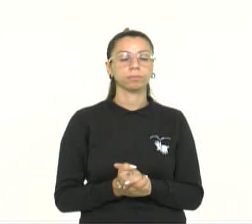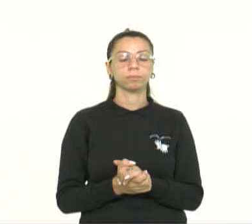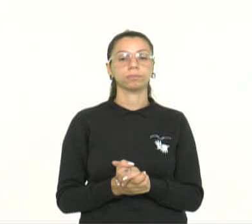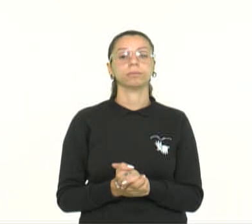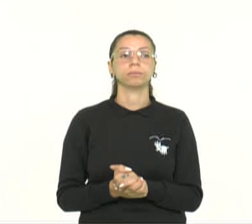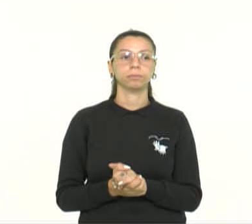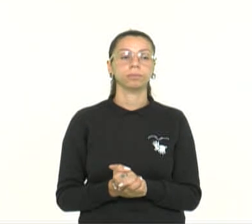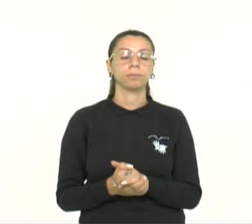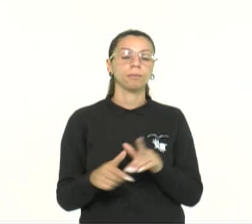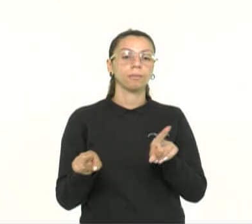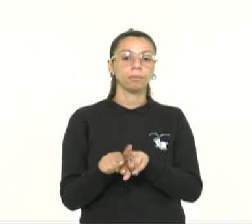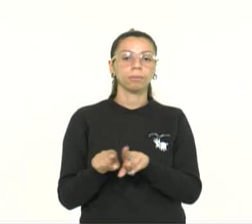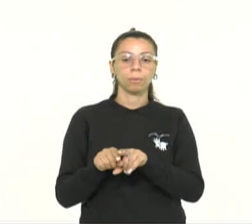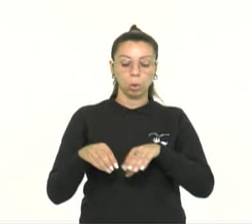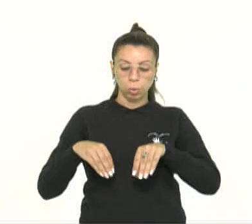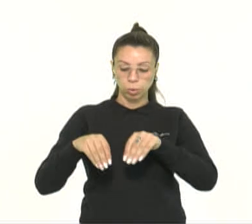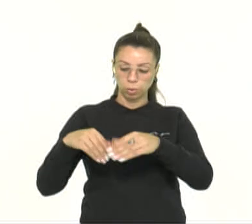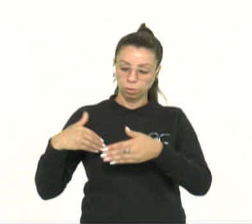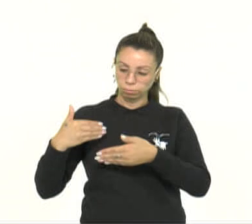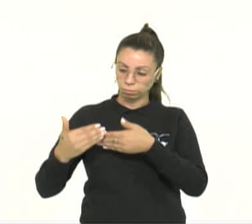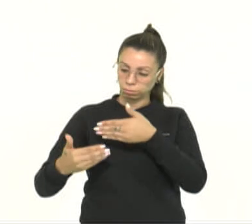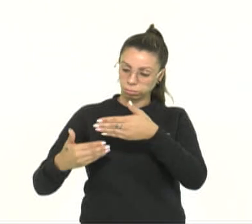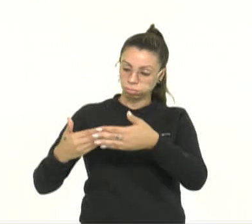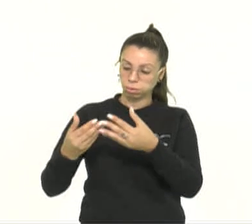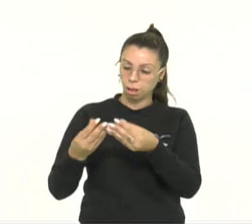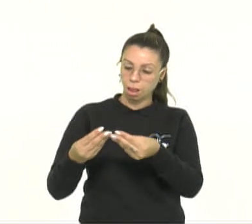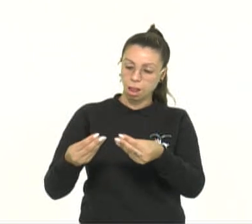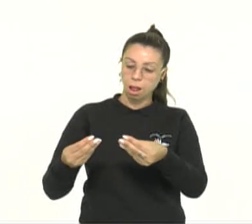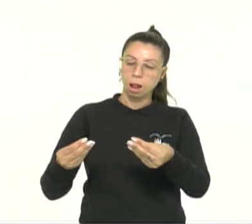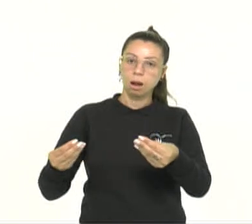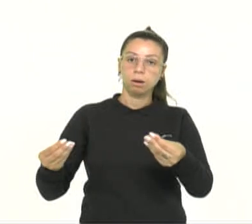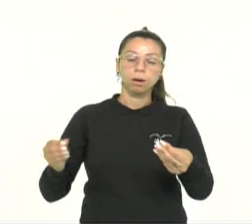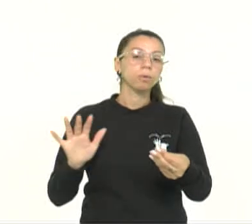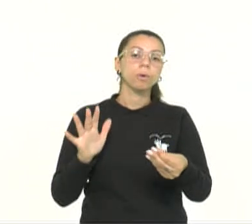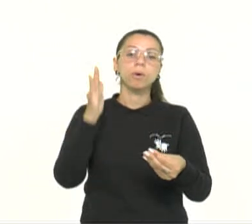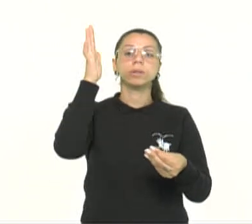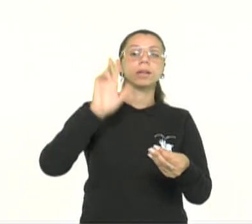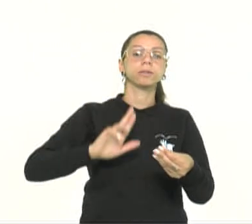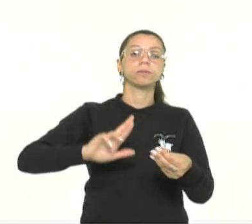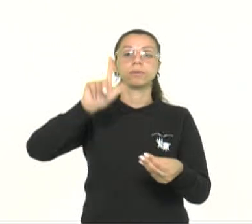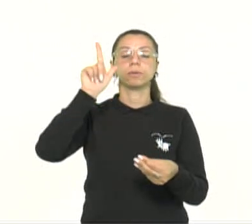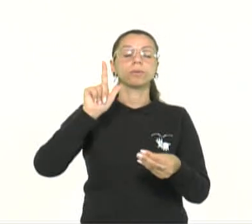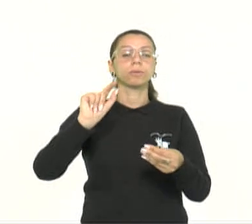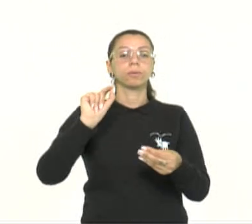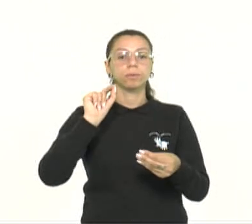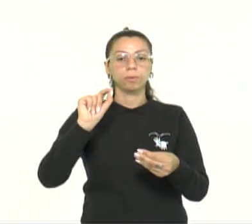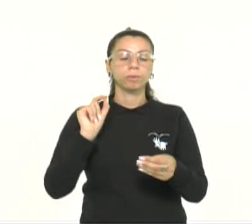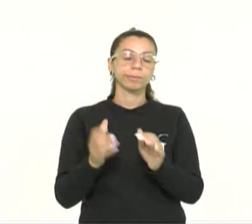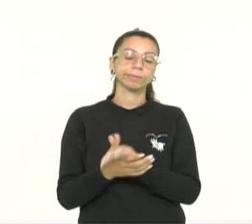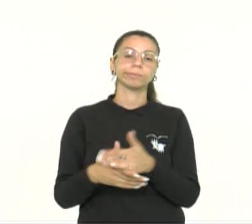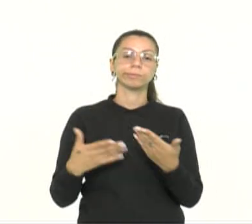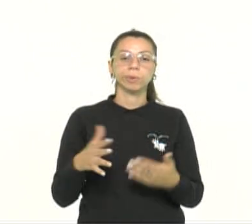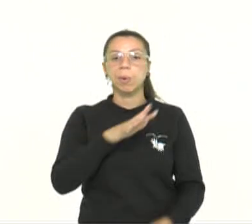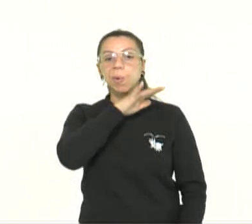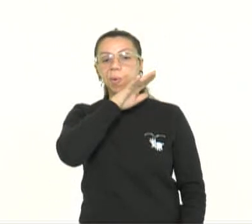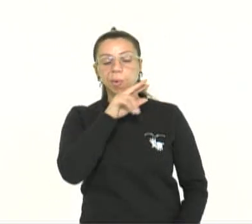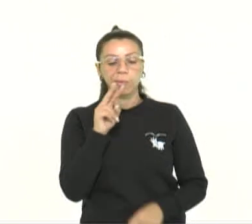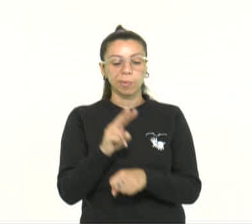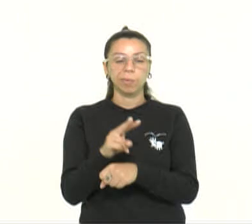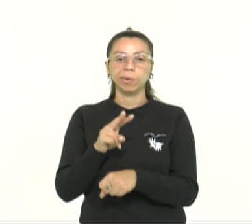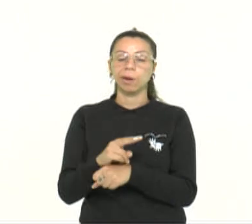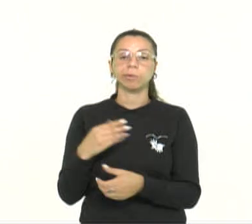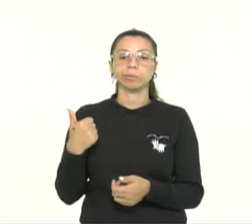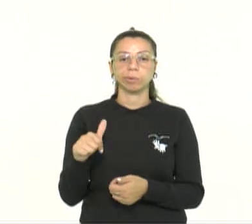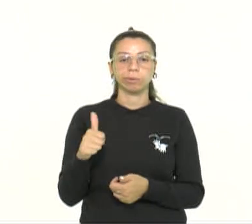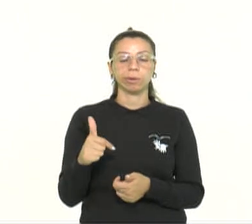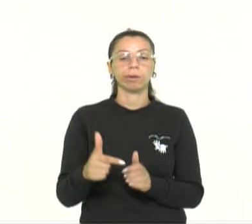de degradação do solo pode ocorrer de várias maneiras diferentes, geralmente resultantes do mau uso e conservação por parte